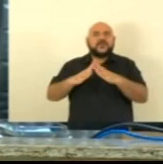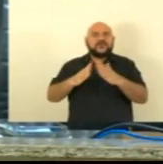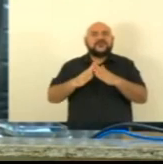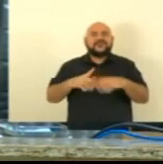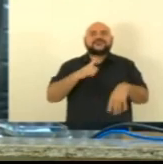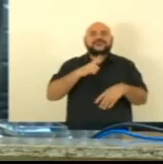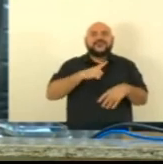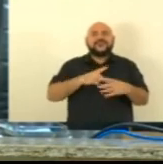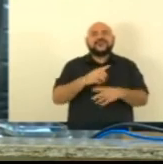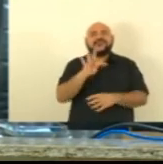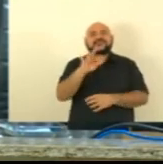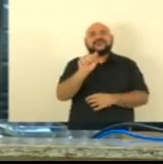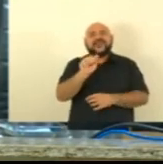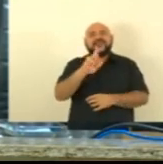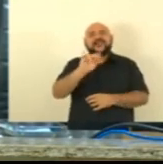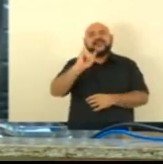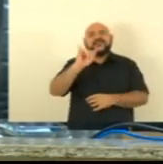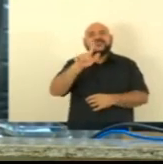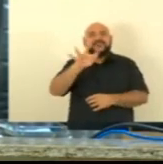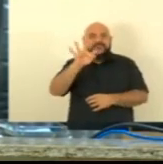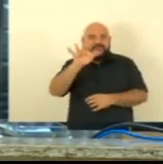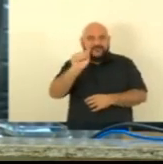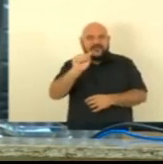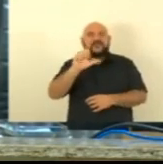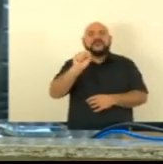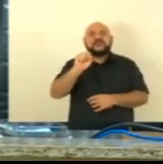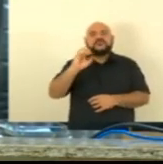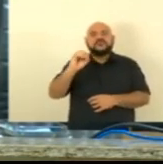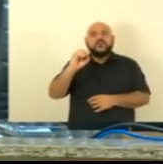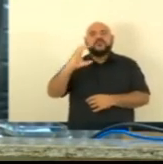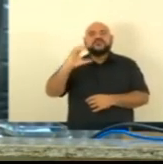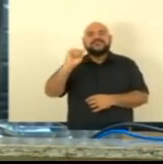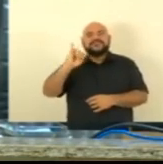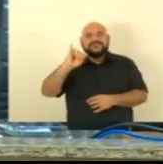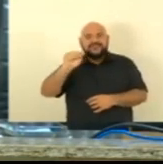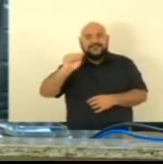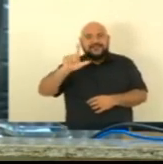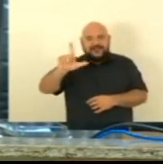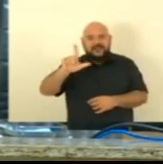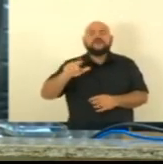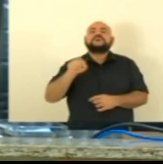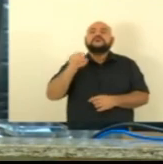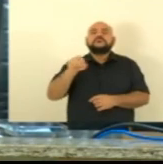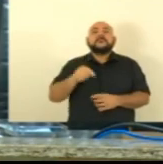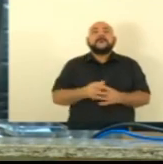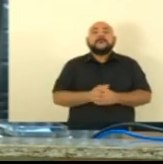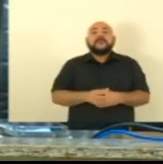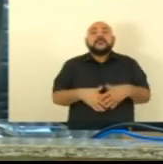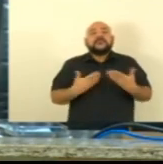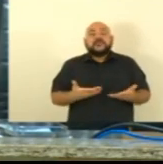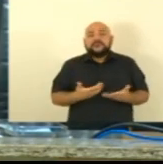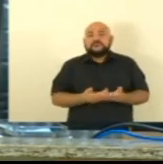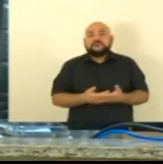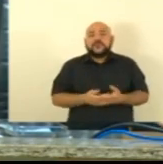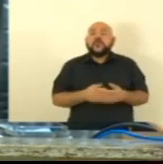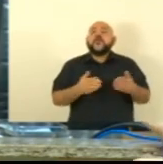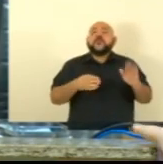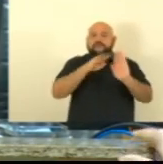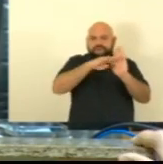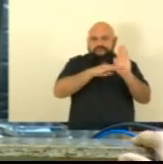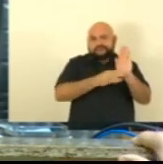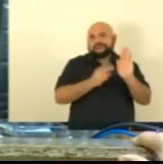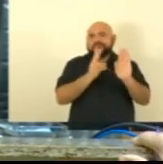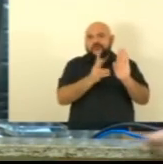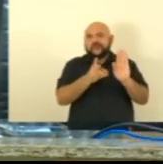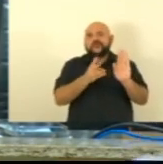social, publicada no Ares Digital. No Ares Digital, do dia 21/10/2021. Não havia deputado inscrito, a matéria segue para as